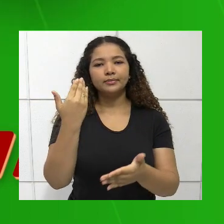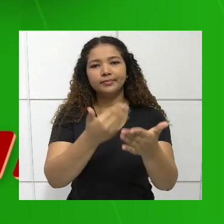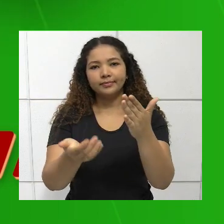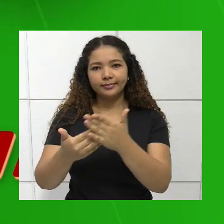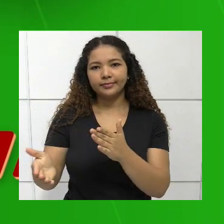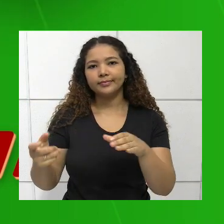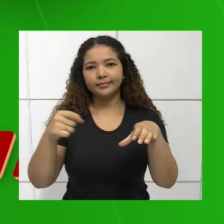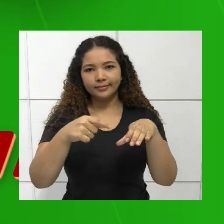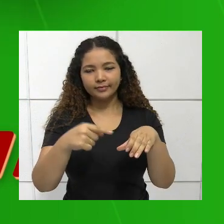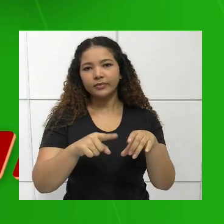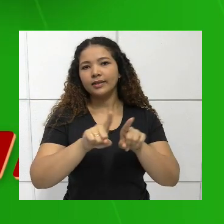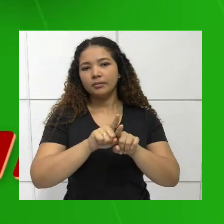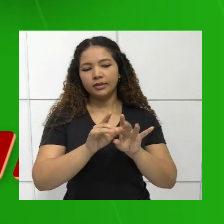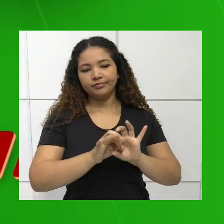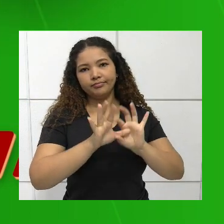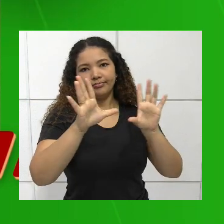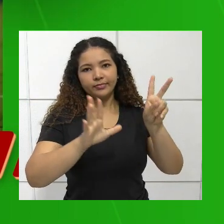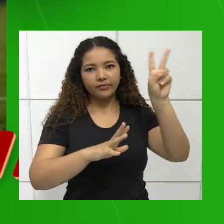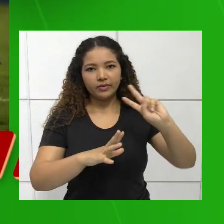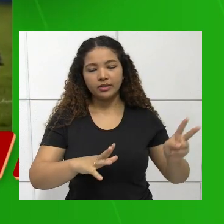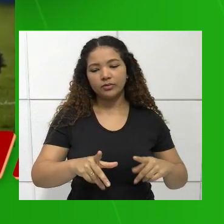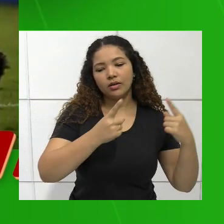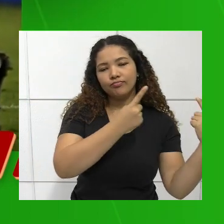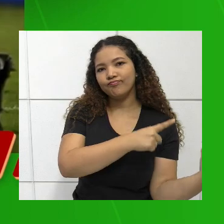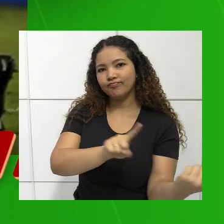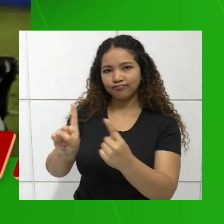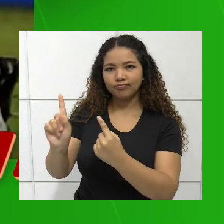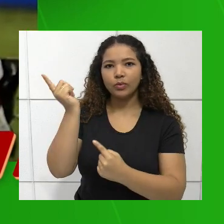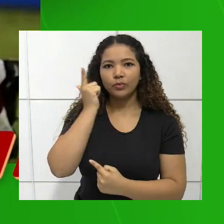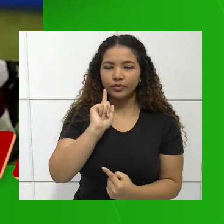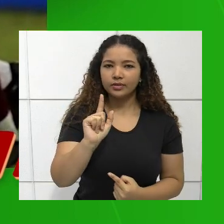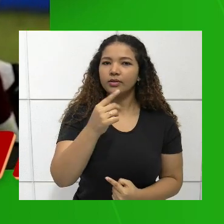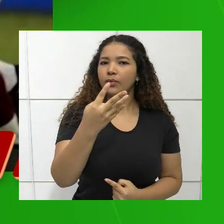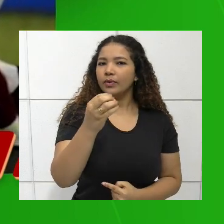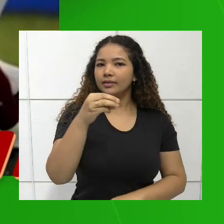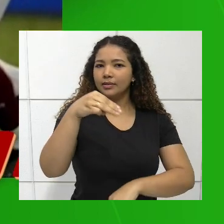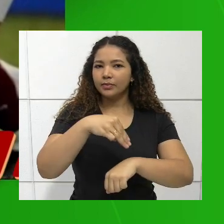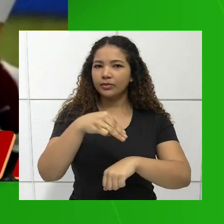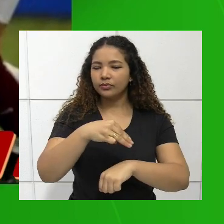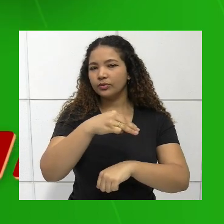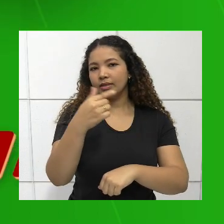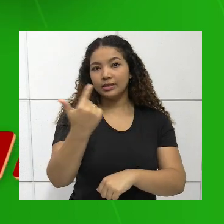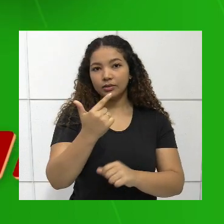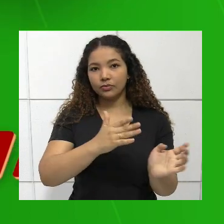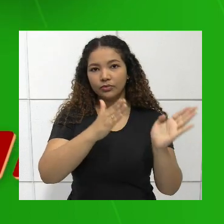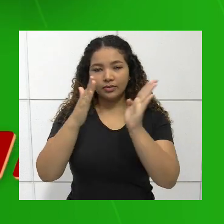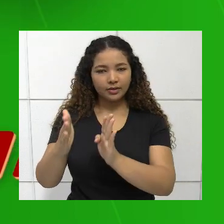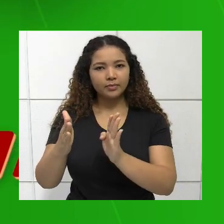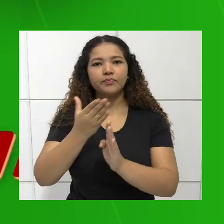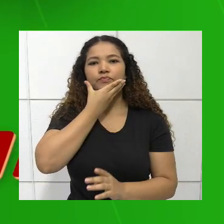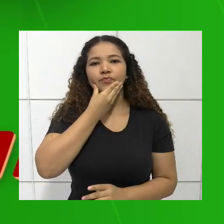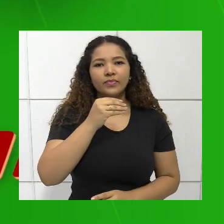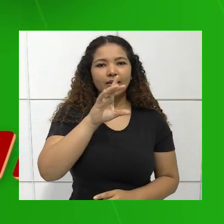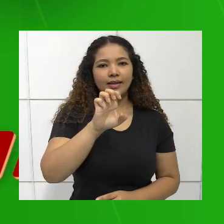muita liberdade para os visitantes. Aos 40 minutos do segundo tempo, Eduardo